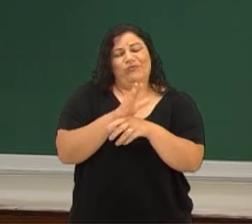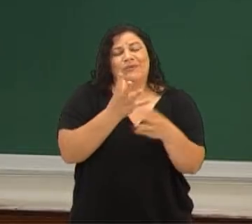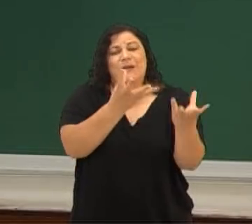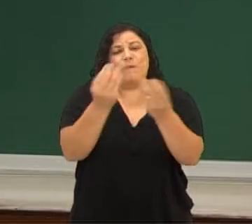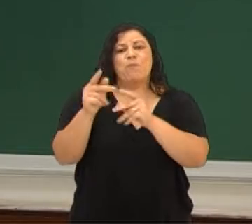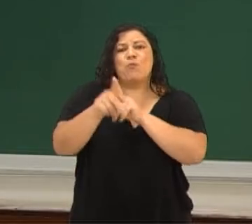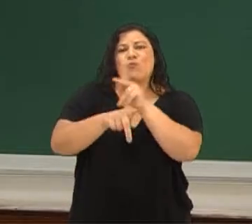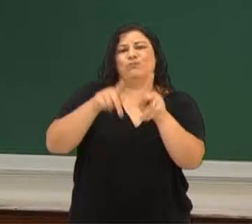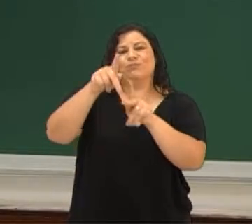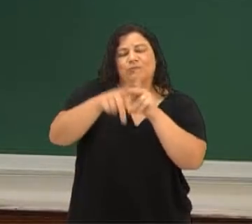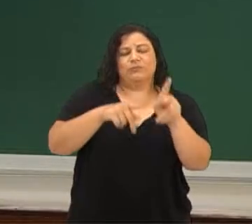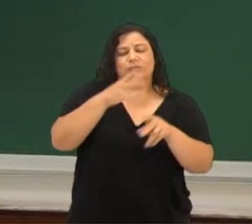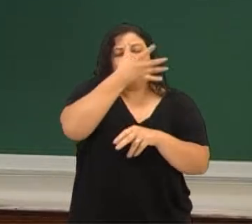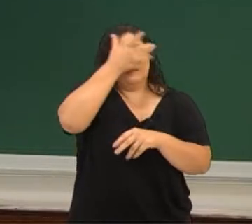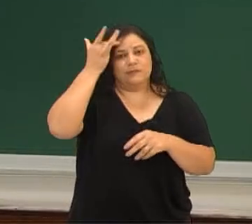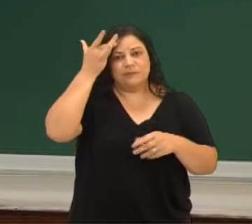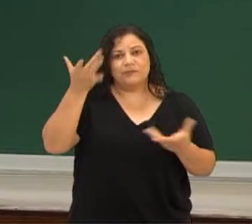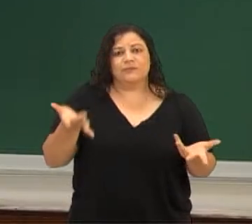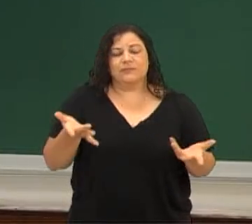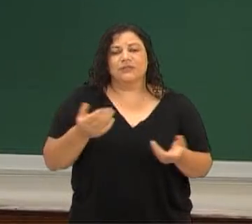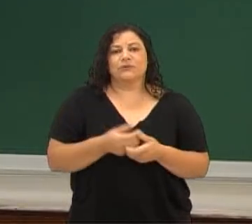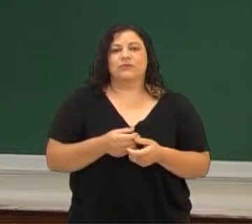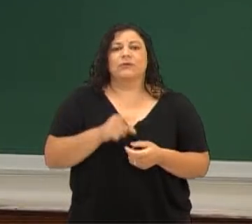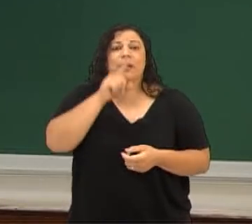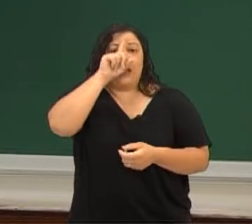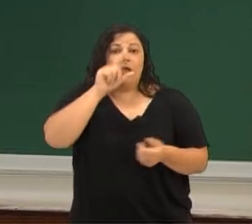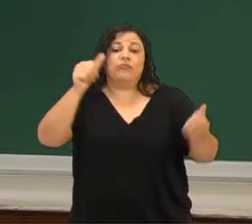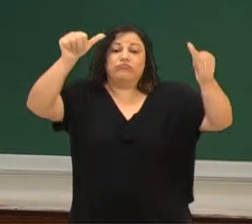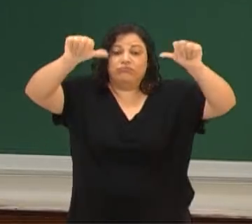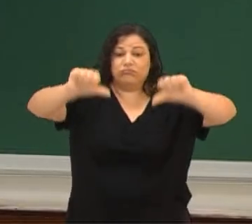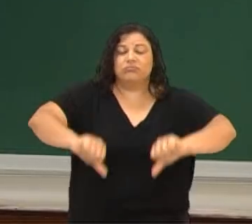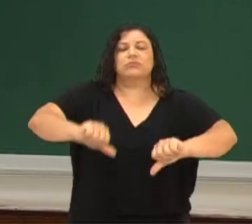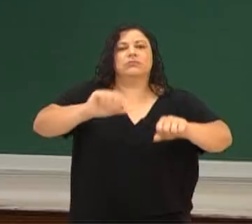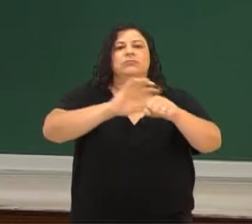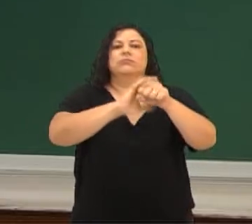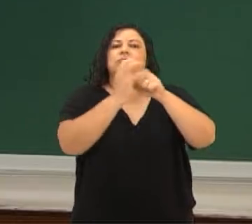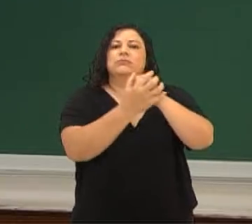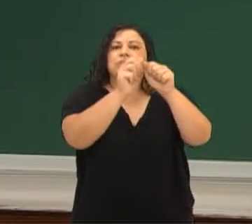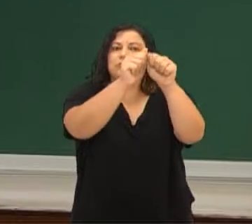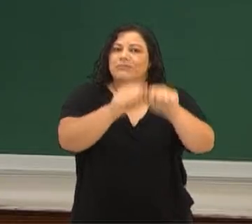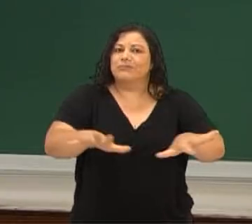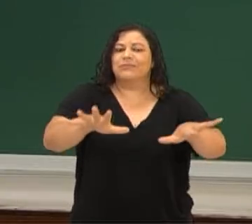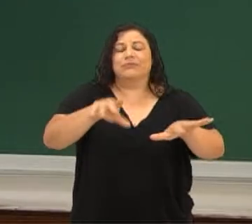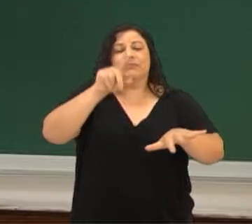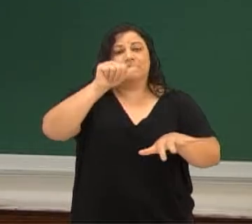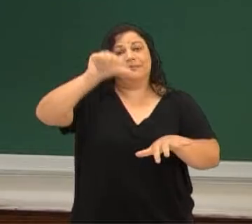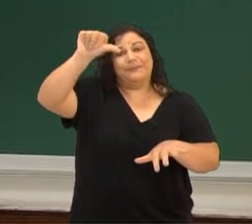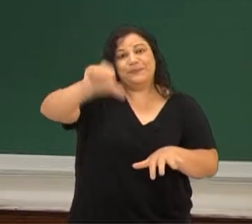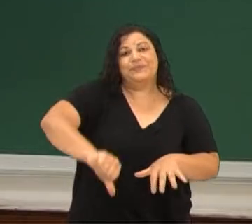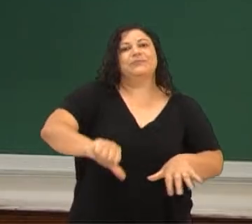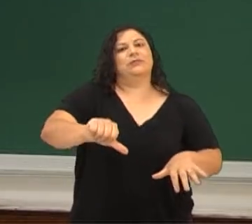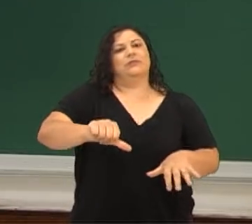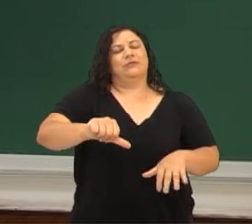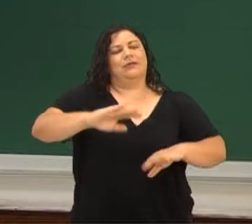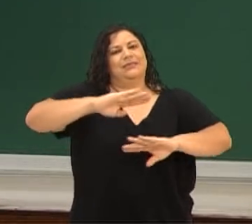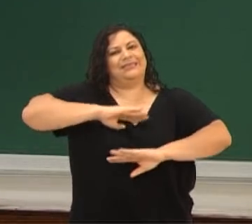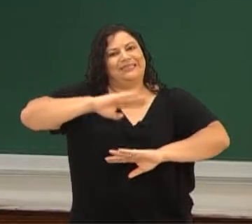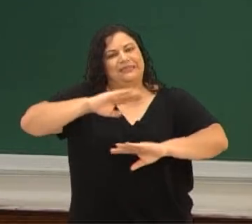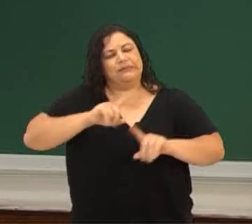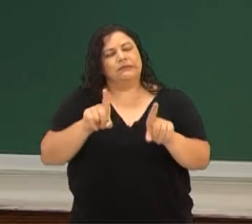população. A crise econômica com a epidemia e tudo mais tem agravado isso aí, essa situação na